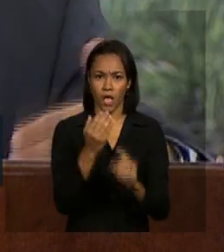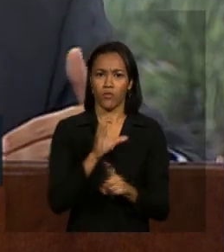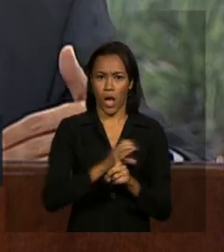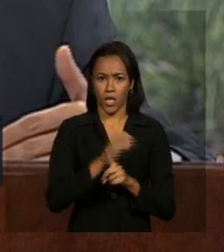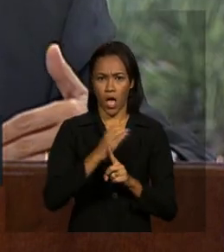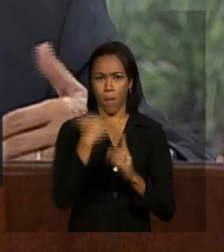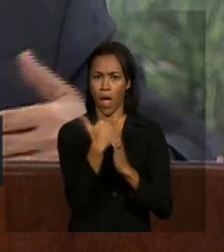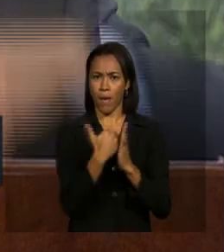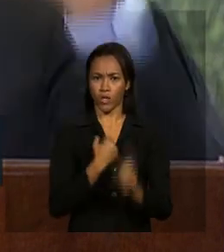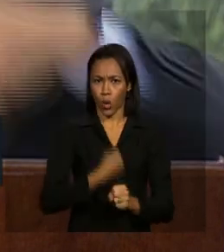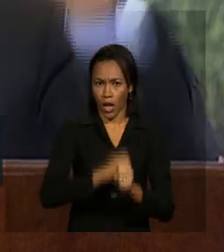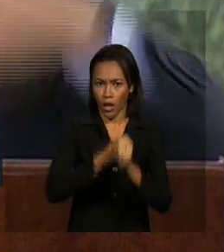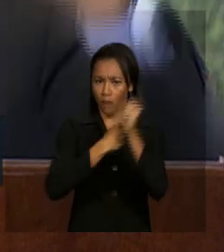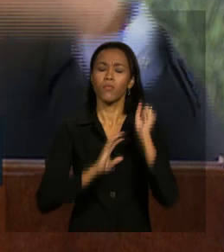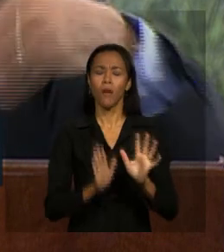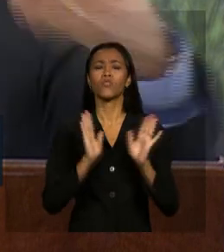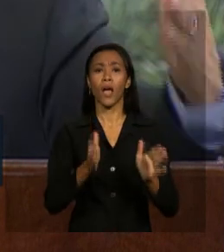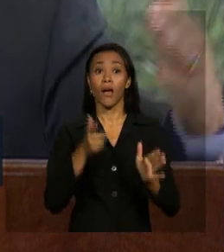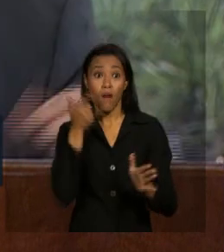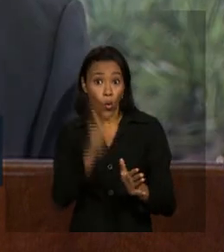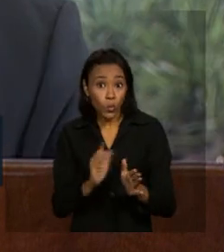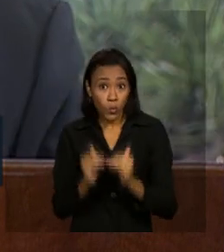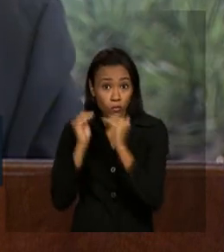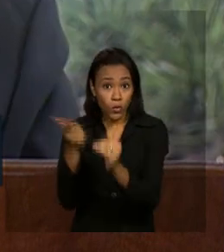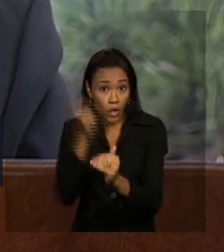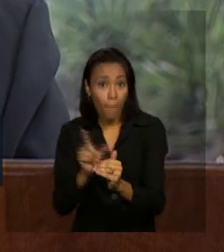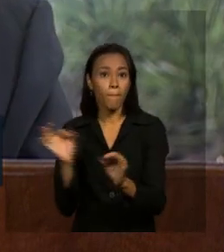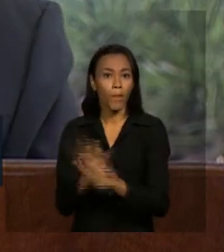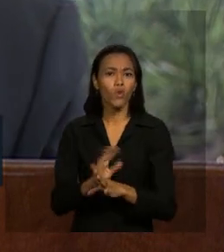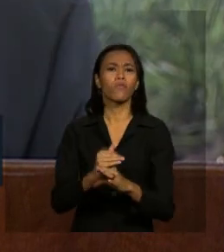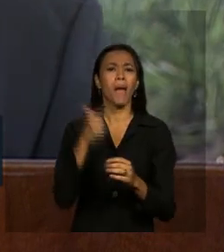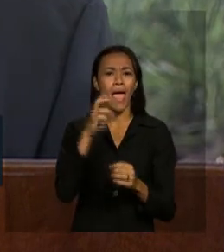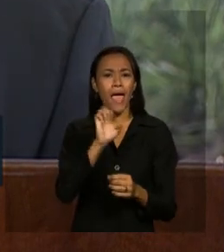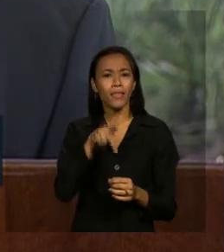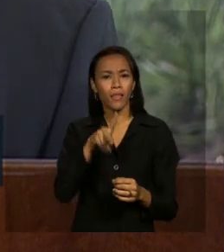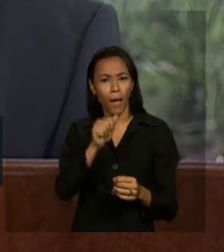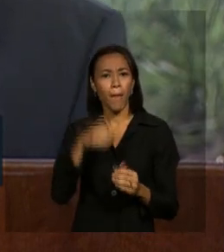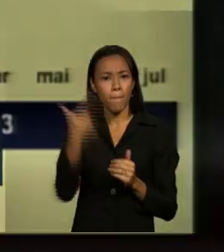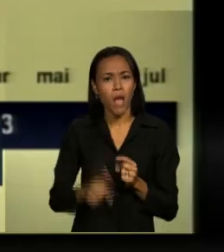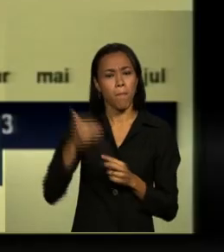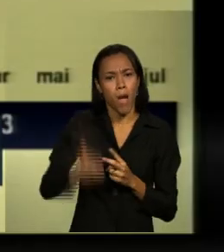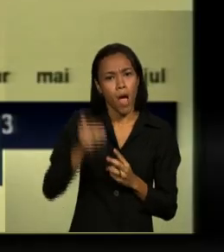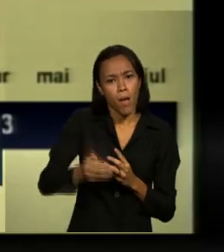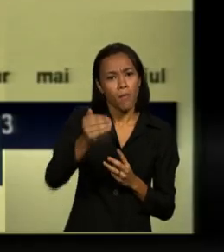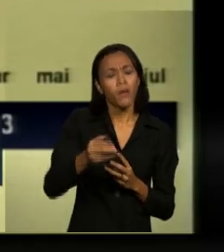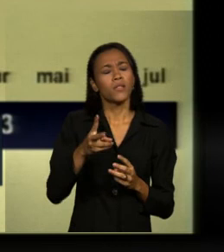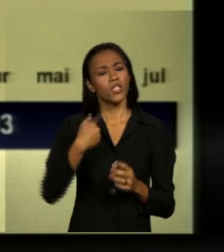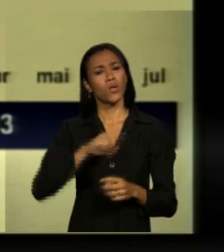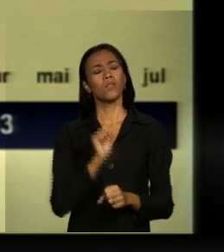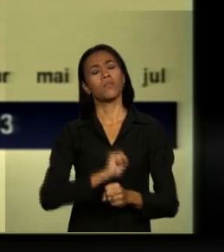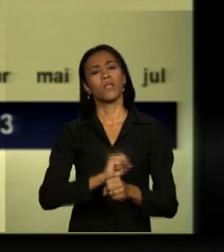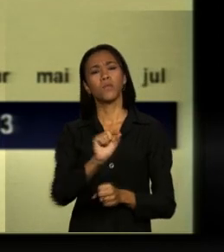nosso programa aqueles que tiverem mais avançados Nós já vamos adiantar as etapas bom E com isso nós esperamos